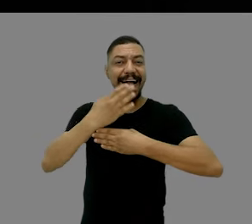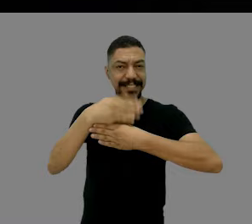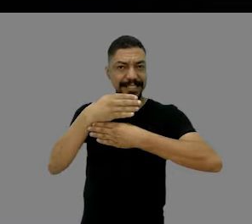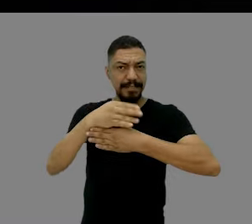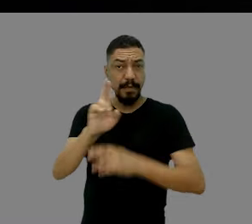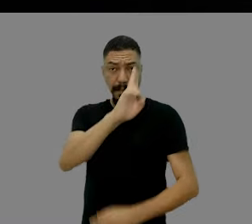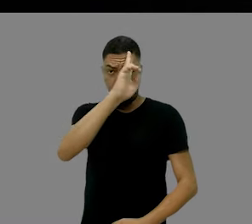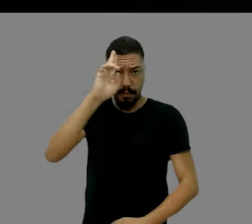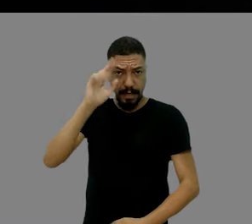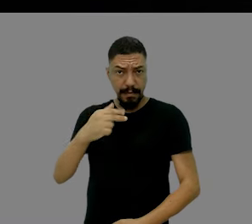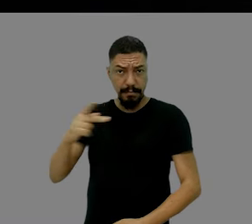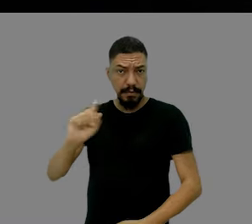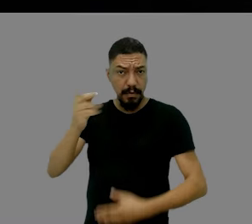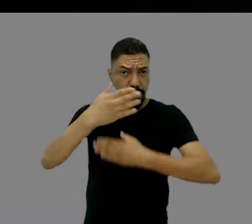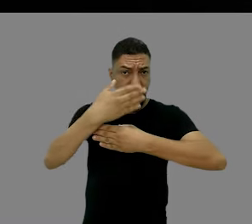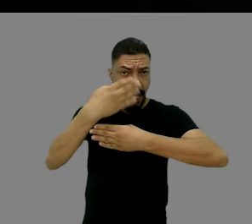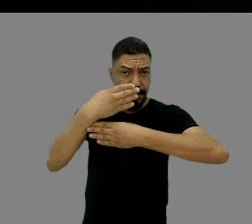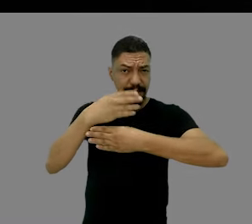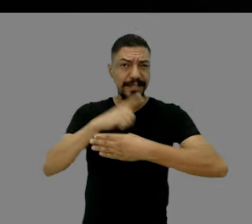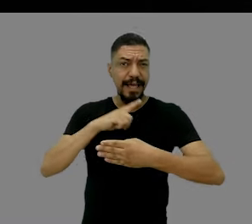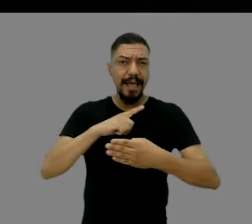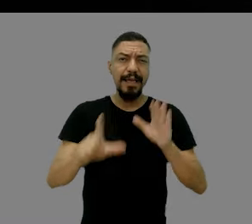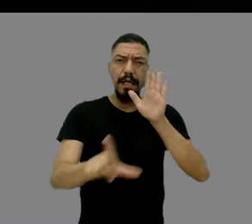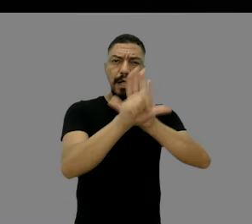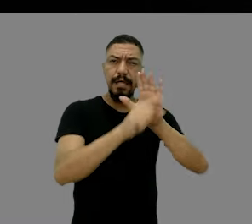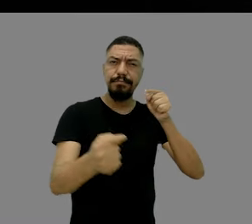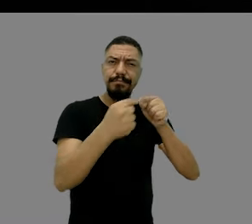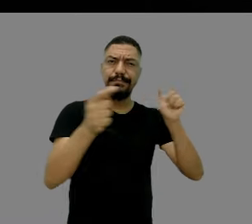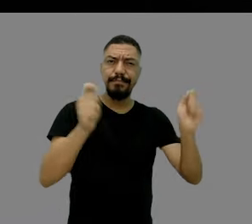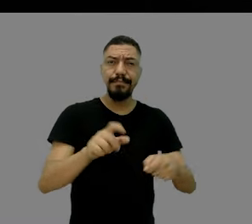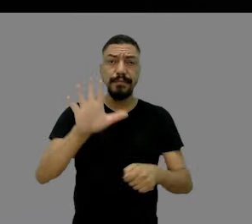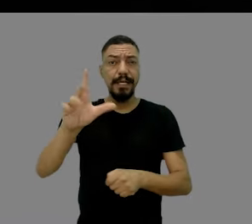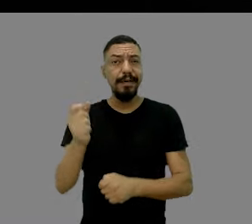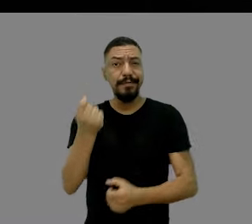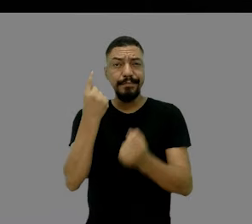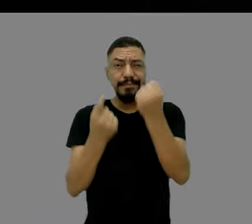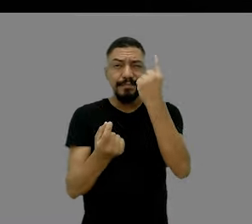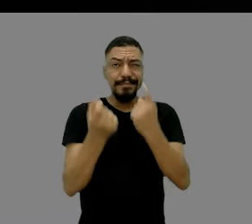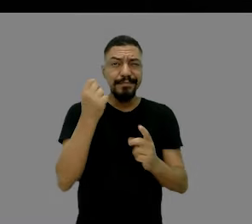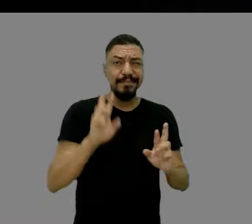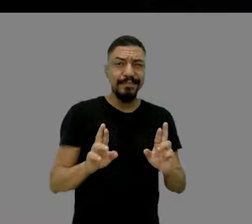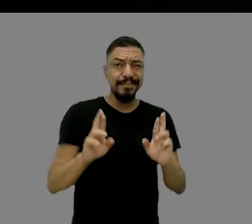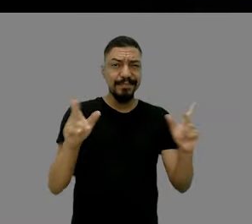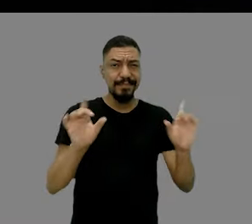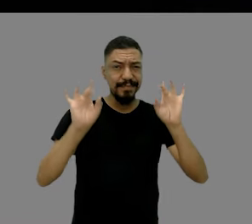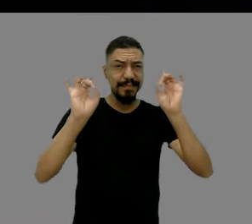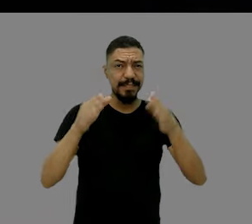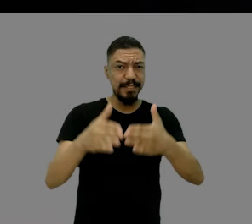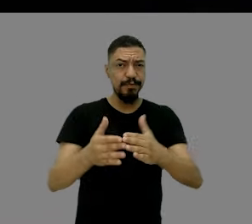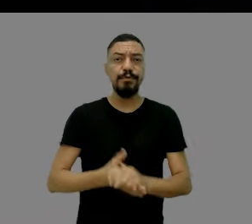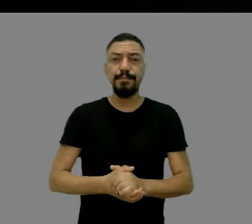exceções muito pontuais. Então, se por acaso você tem uma autorização do gestor